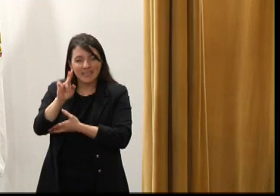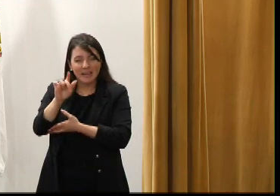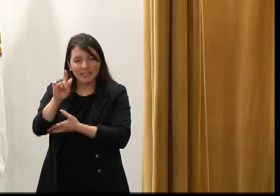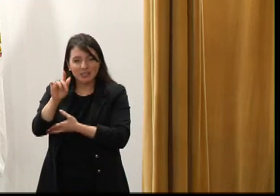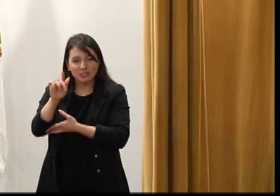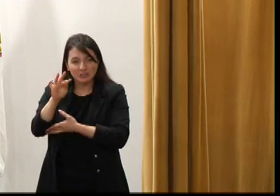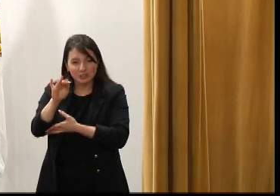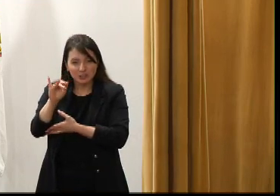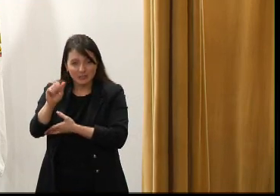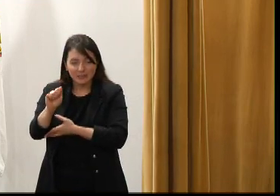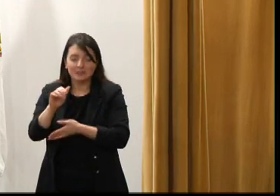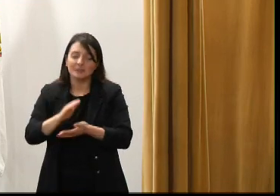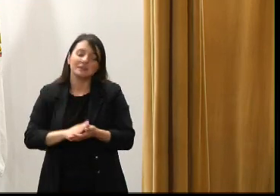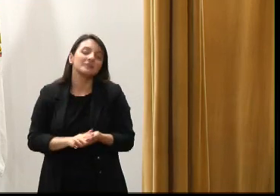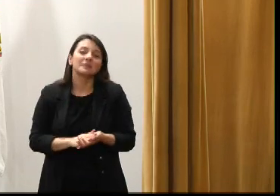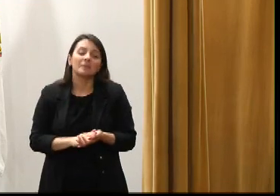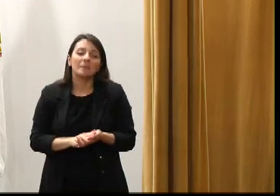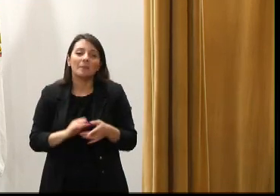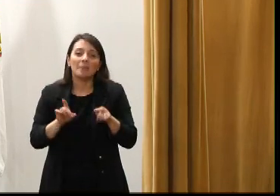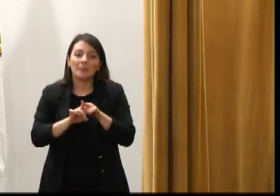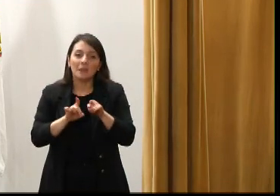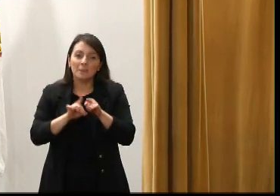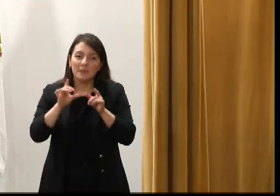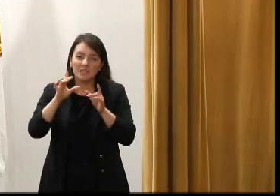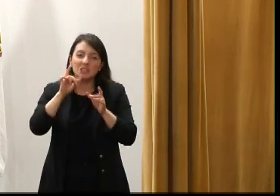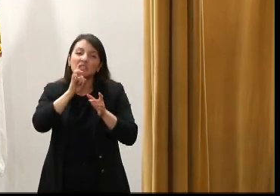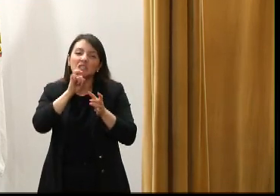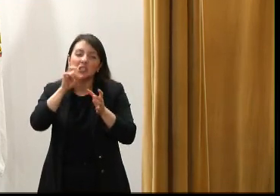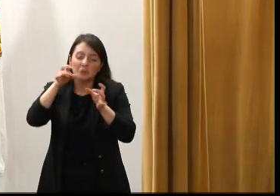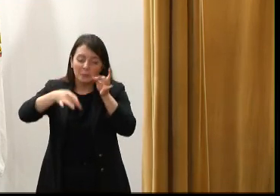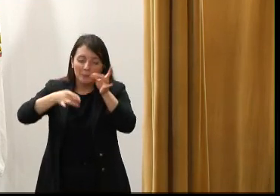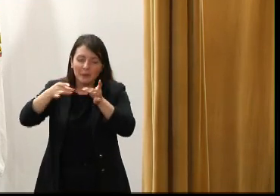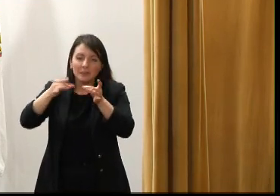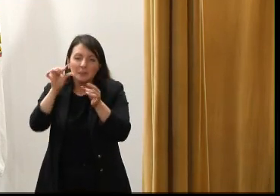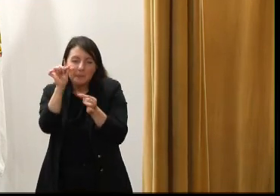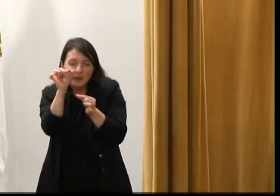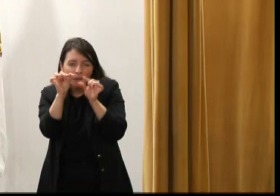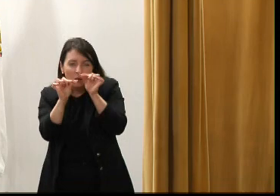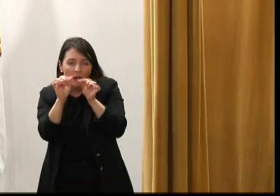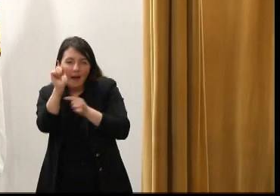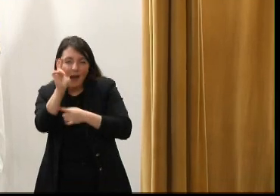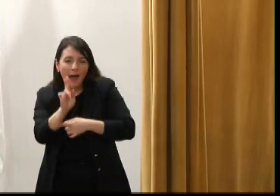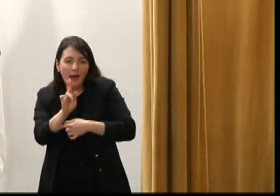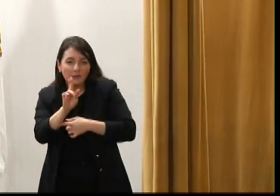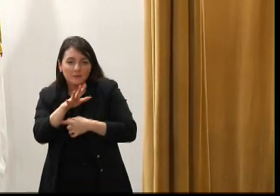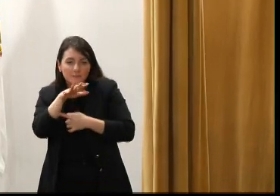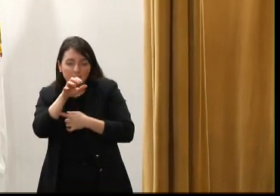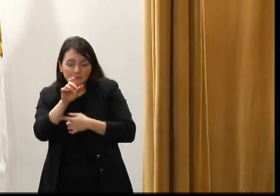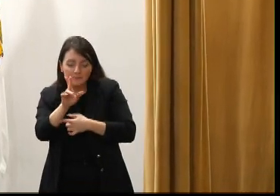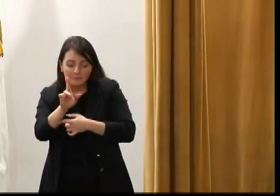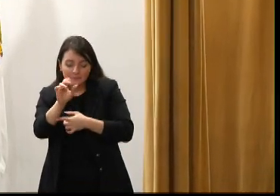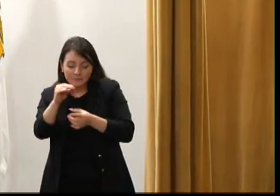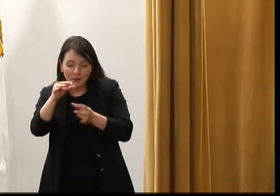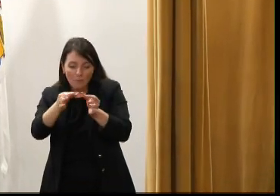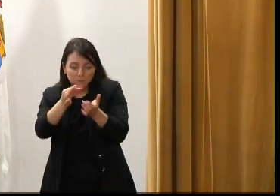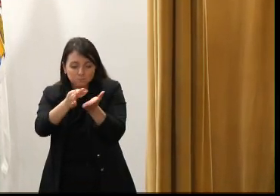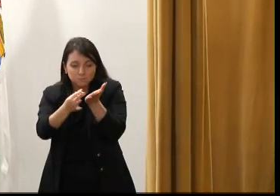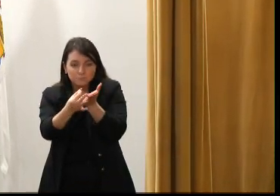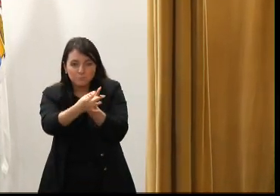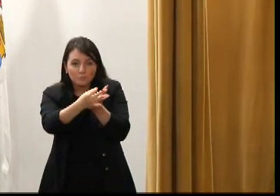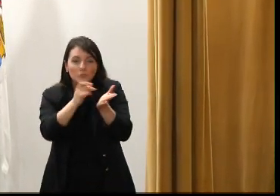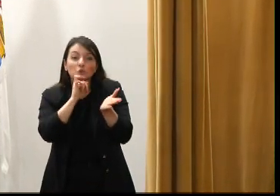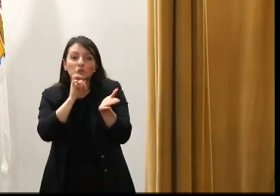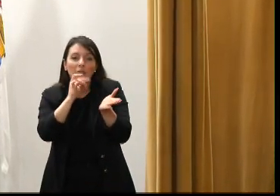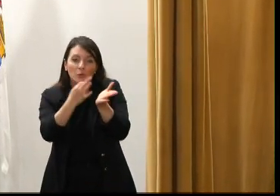ele acumula junto pequenas bolinhas de ar, e essas bolinhas de ar podem